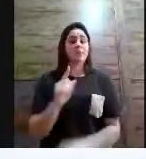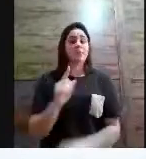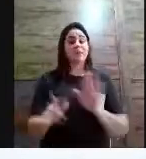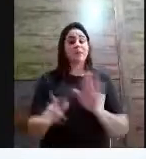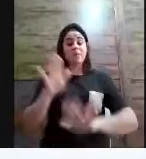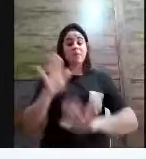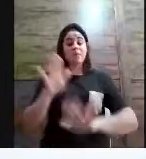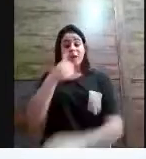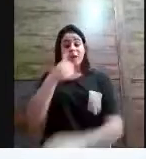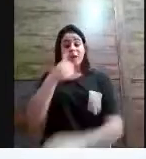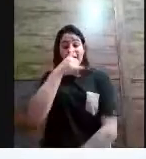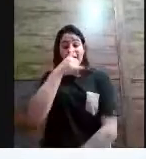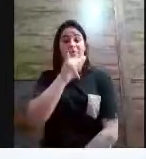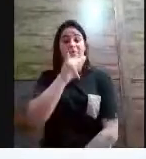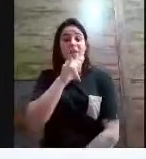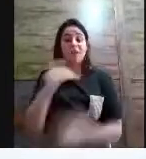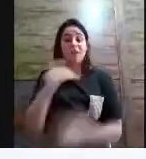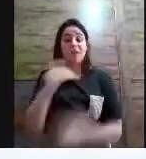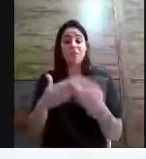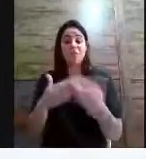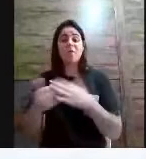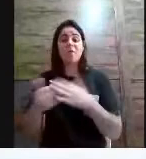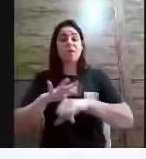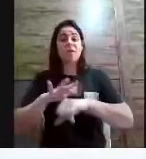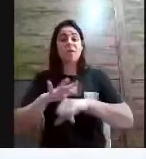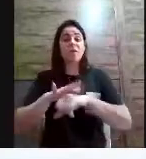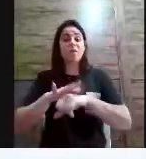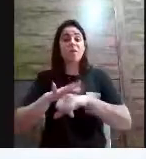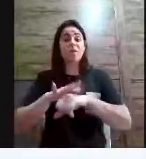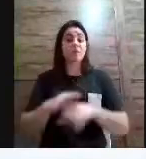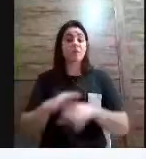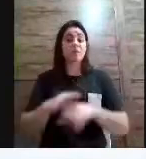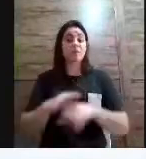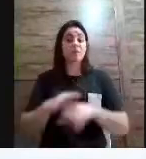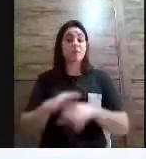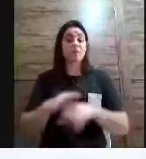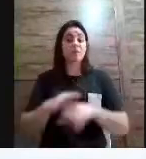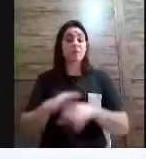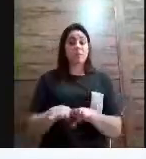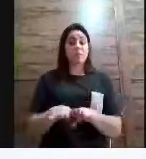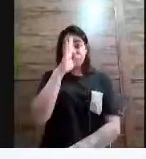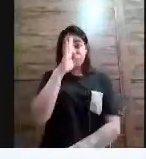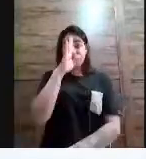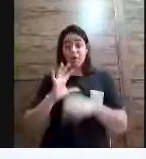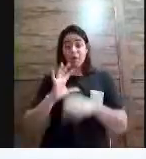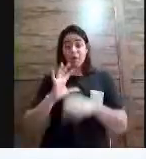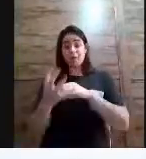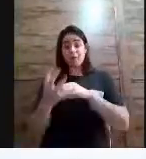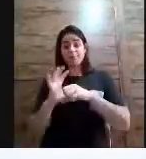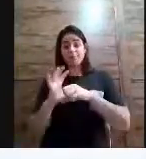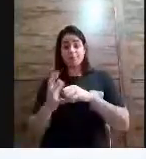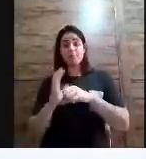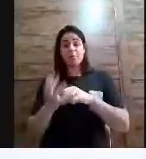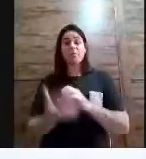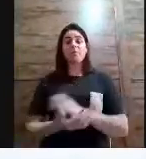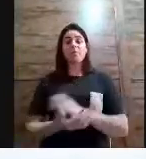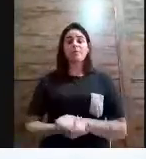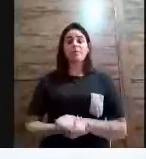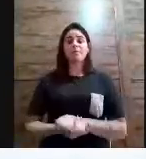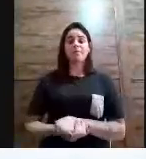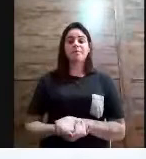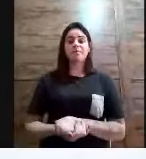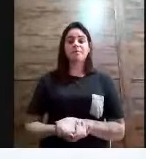evitar resfriados, gripes e o coronavírus, né, causando a Covid. Você falou